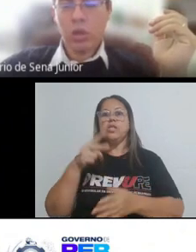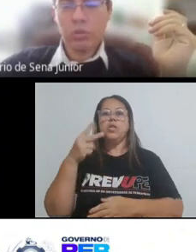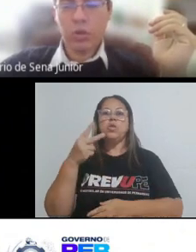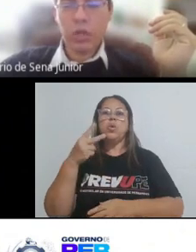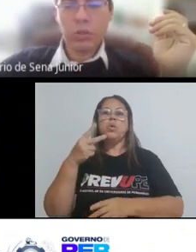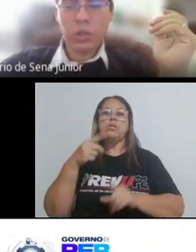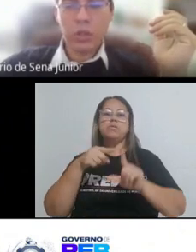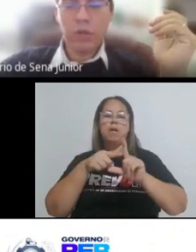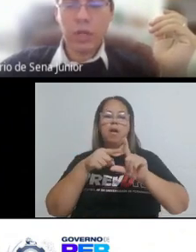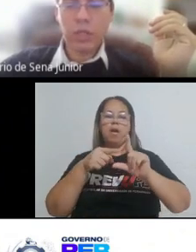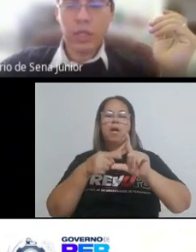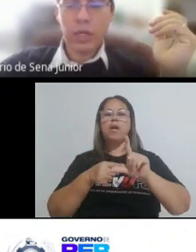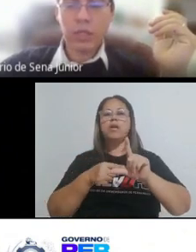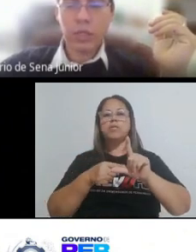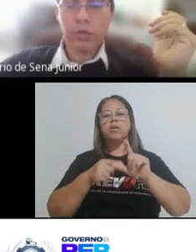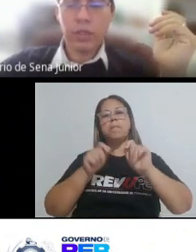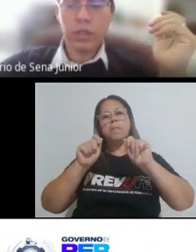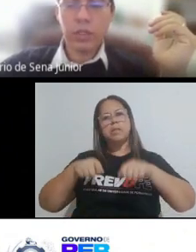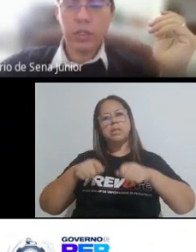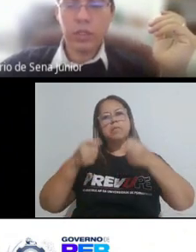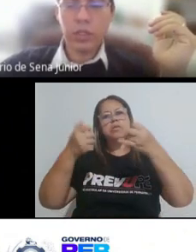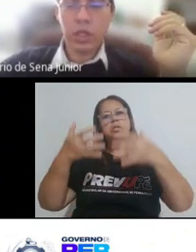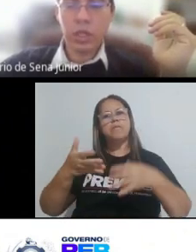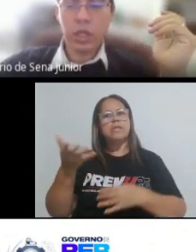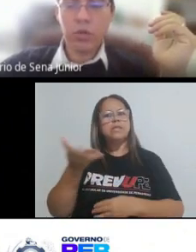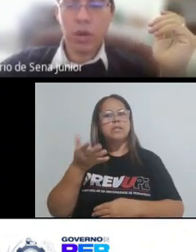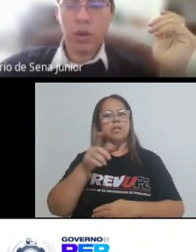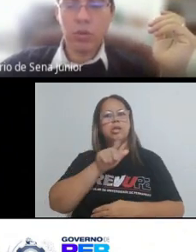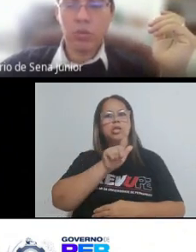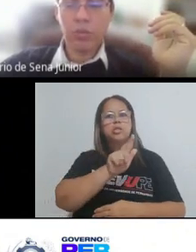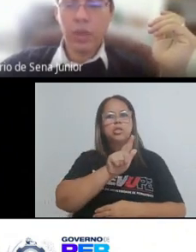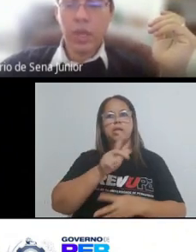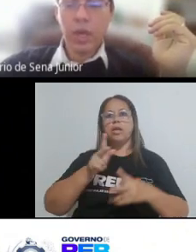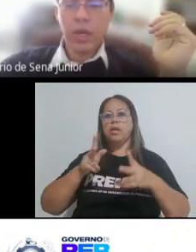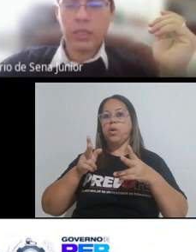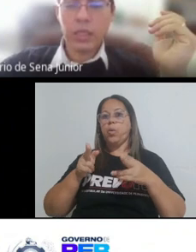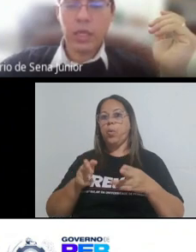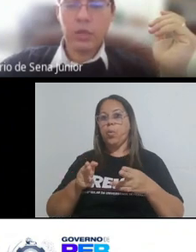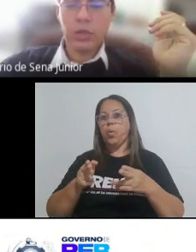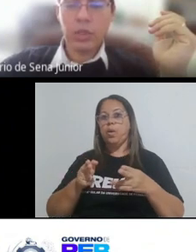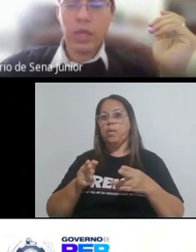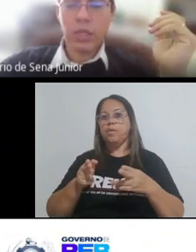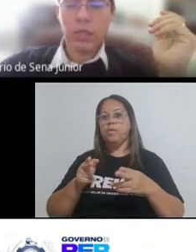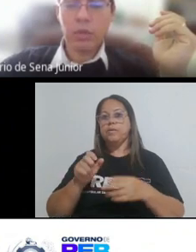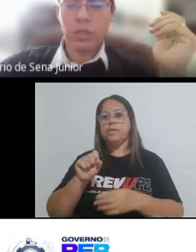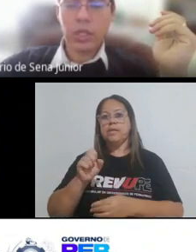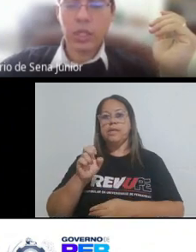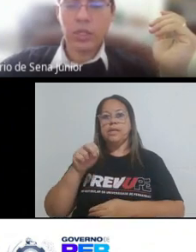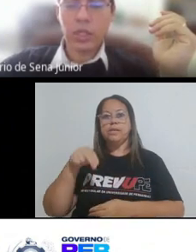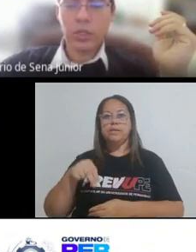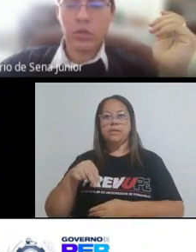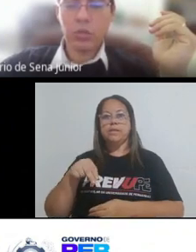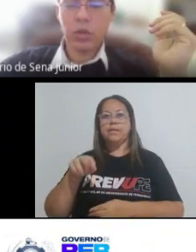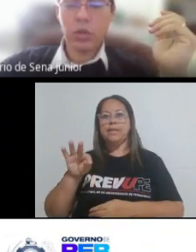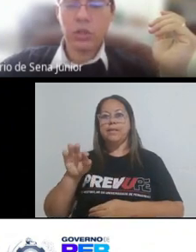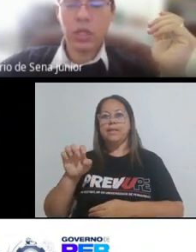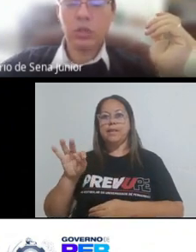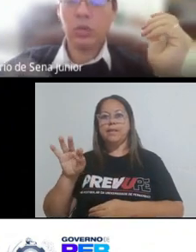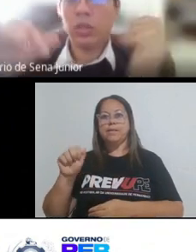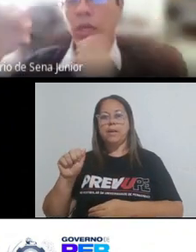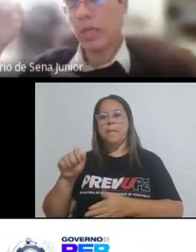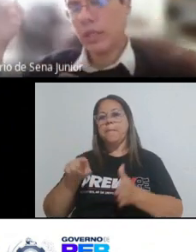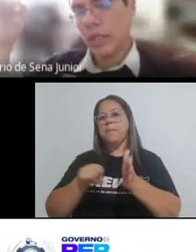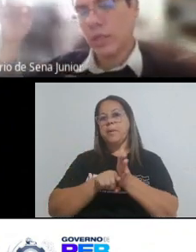nós podemos escrever que a aceleração vai ser g igual a seno de teta menos teta, c, sobre o